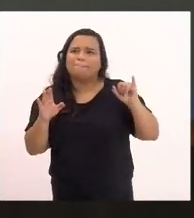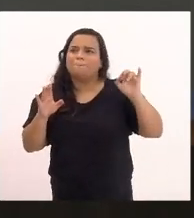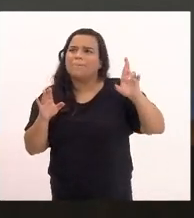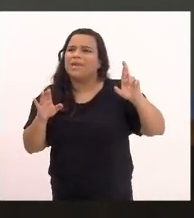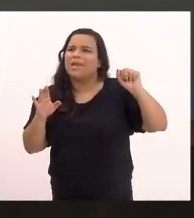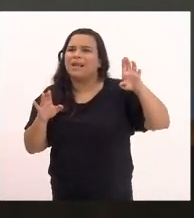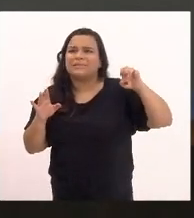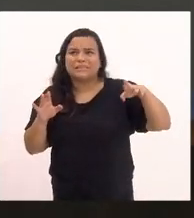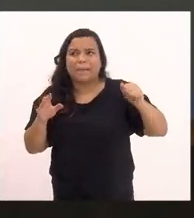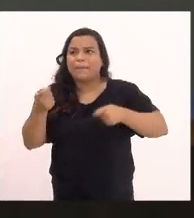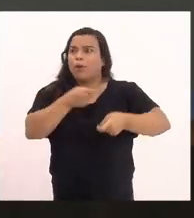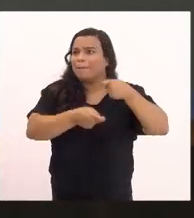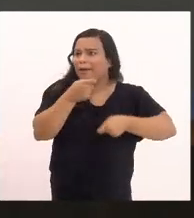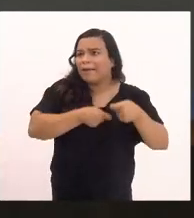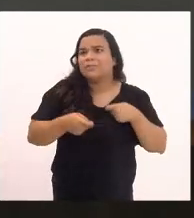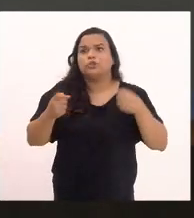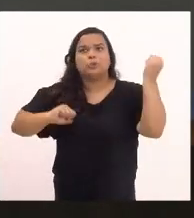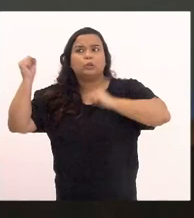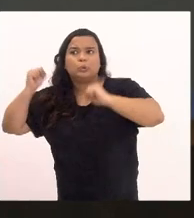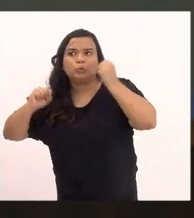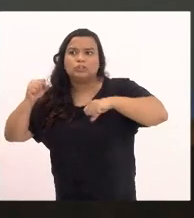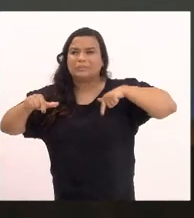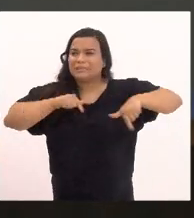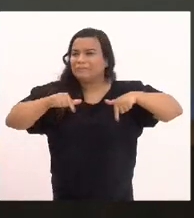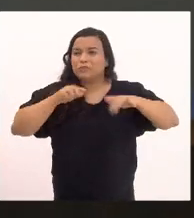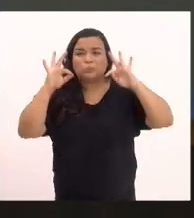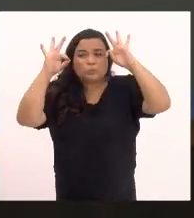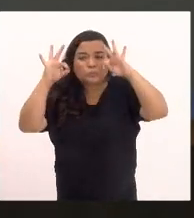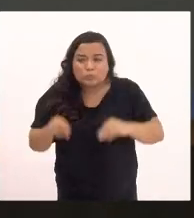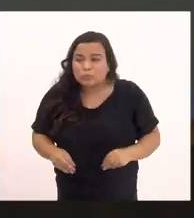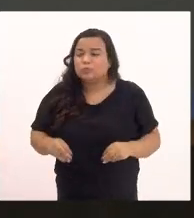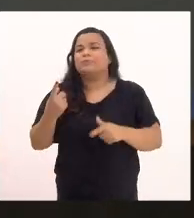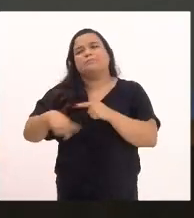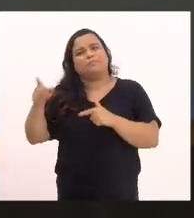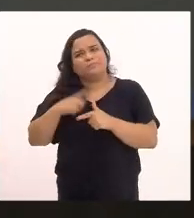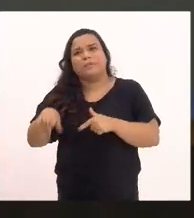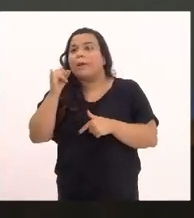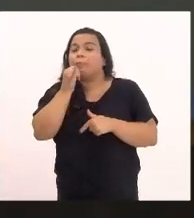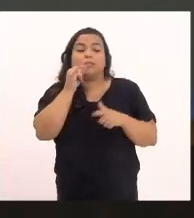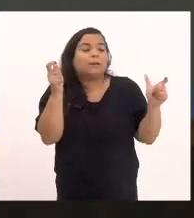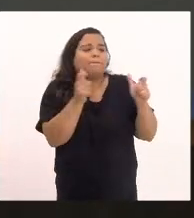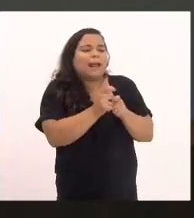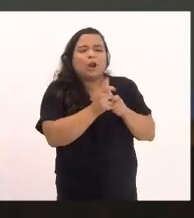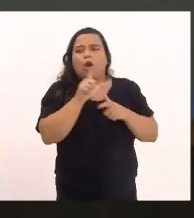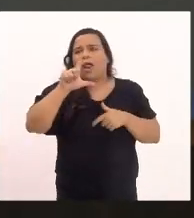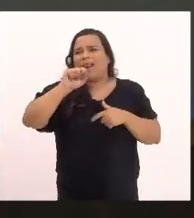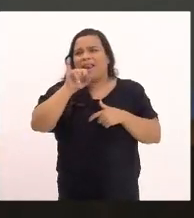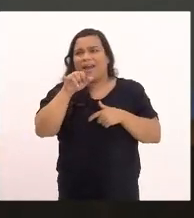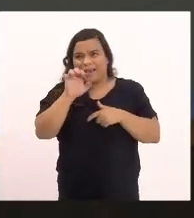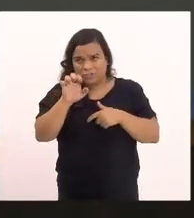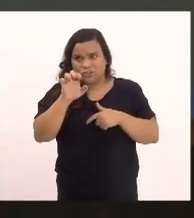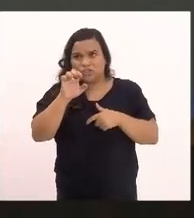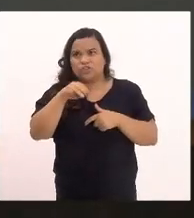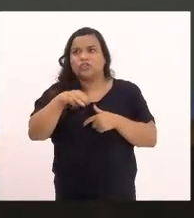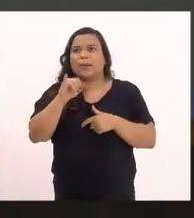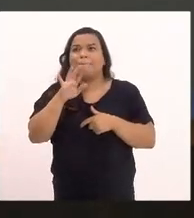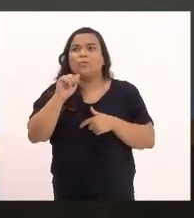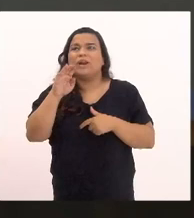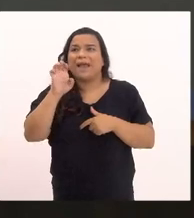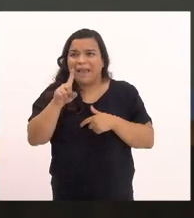a indústria, o serviço e tal. Aí você vai para alguns municípios pequenos, como Laje do Muriaé e Varriçá e Porciúncula, por